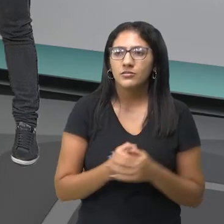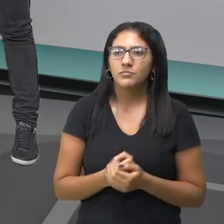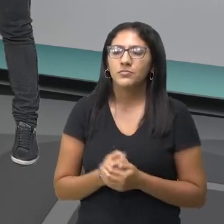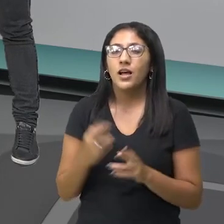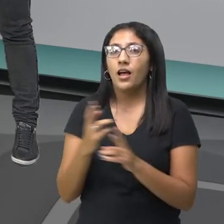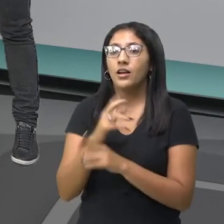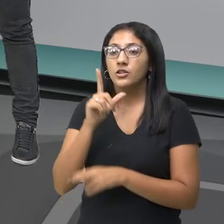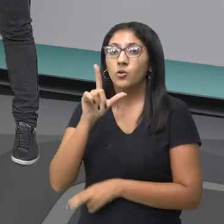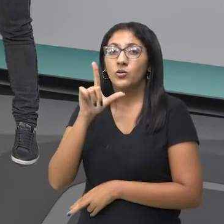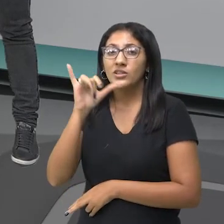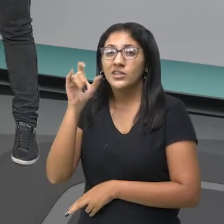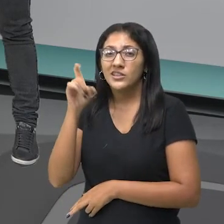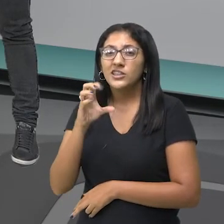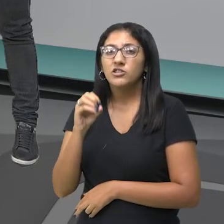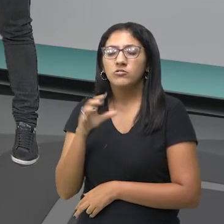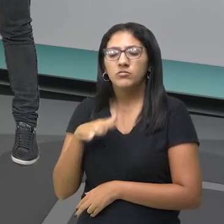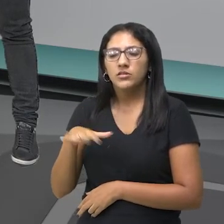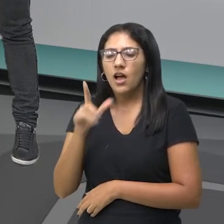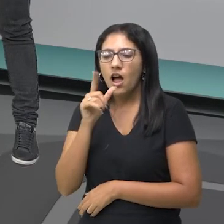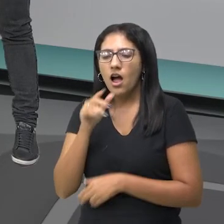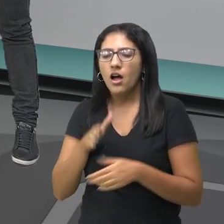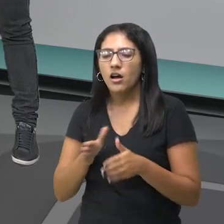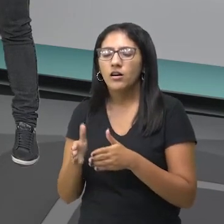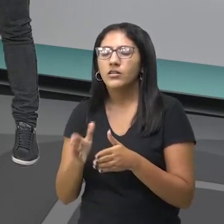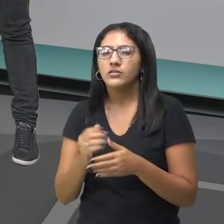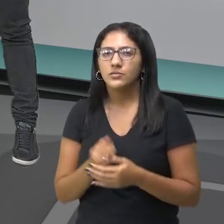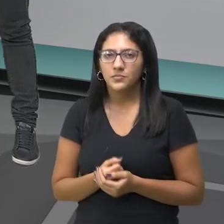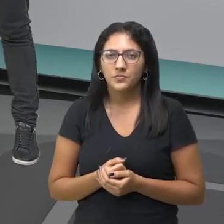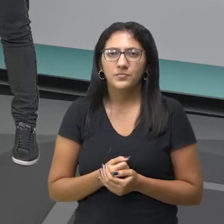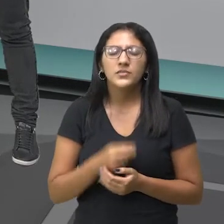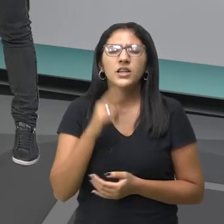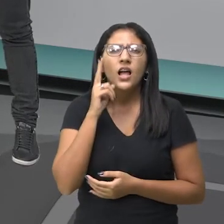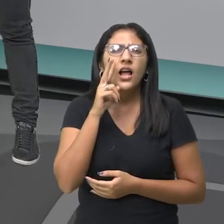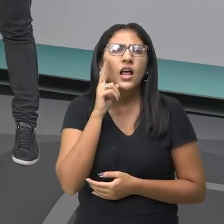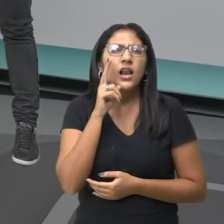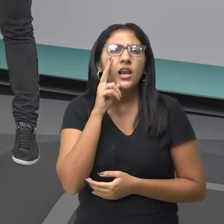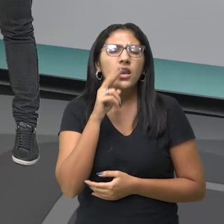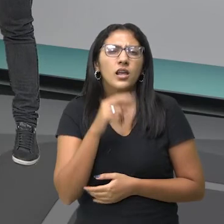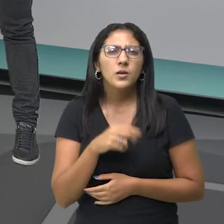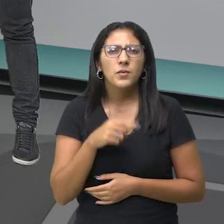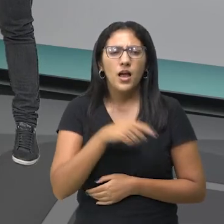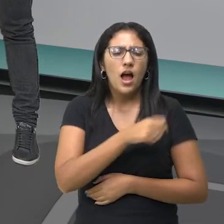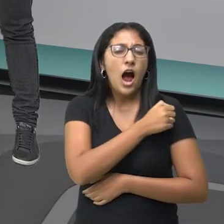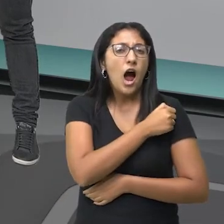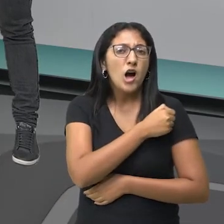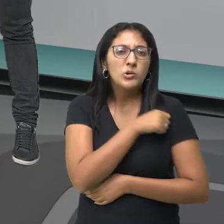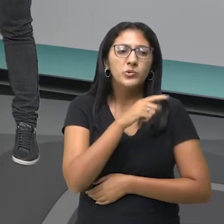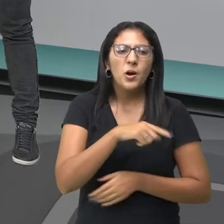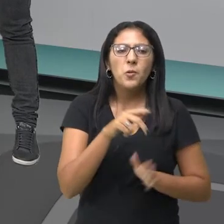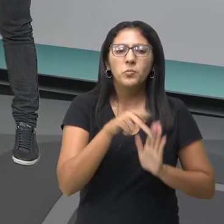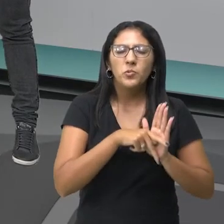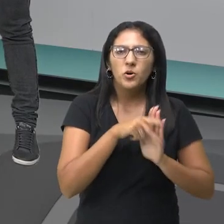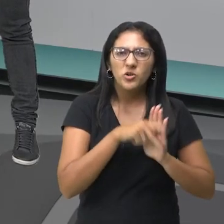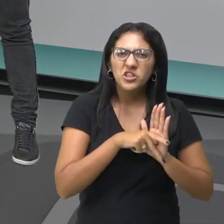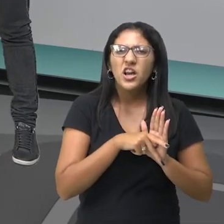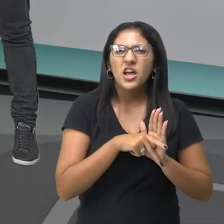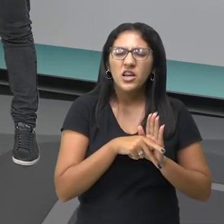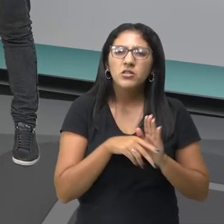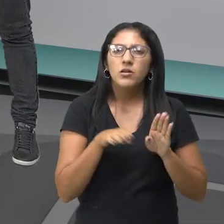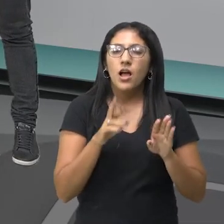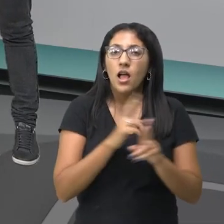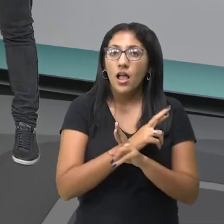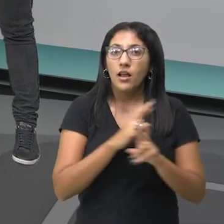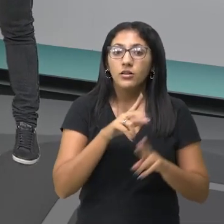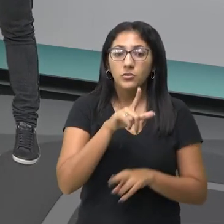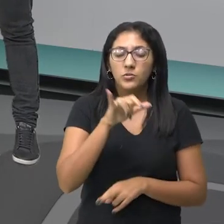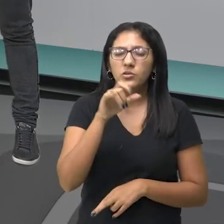águas de Manaus. Lembro que o projeto da aluna foi exatamente sobre o lixo jogado nos igarapés? Observem que o